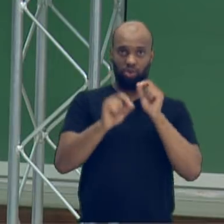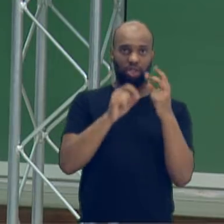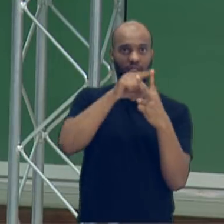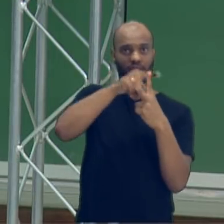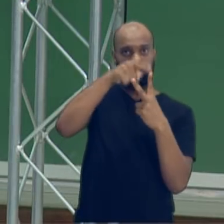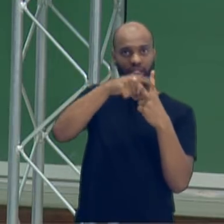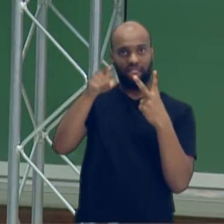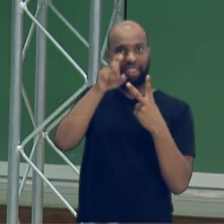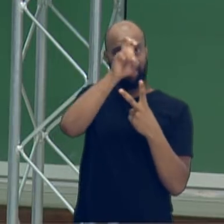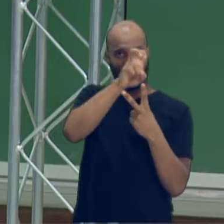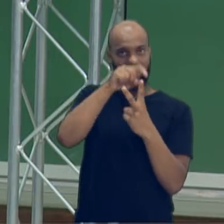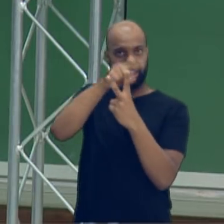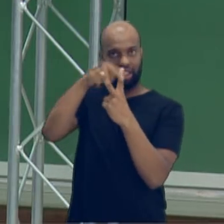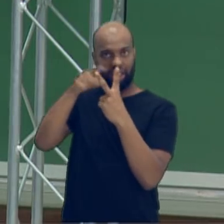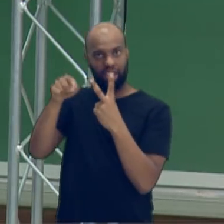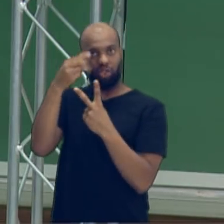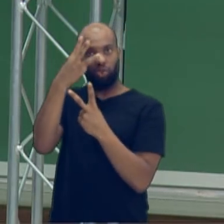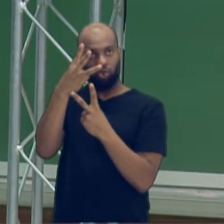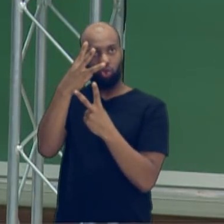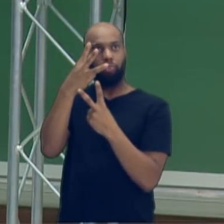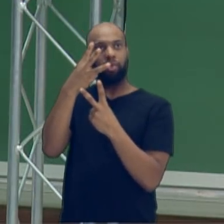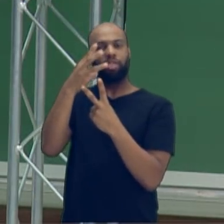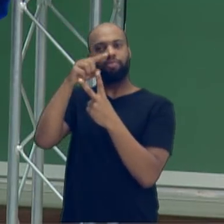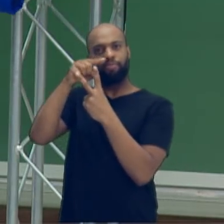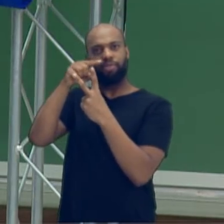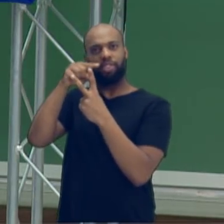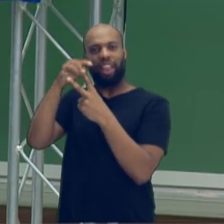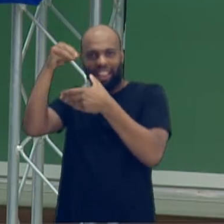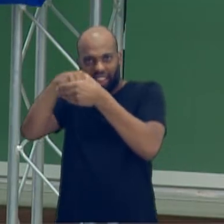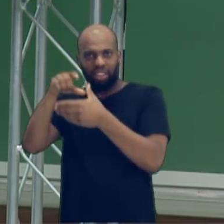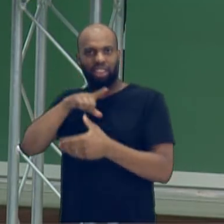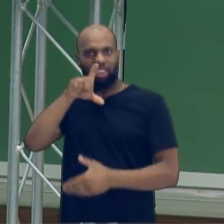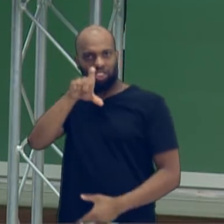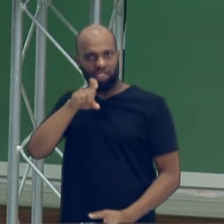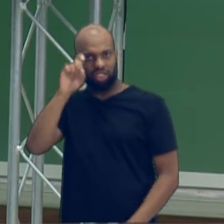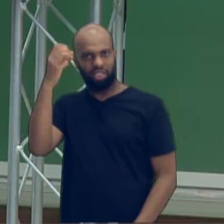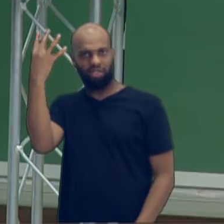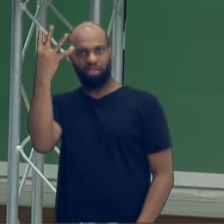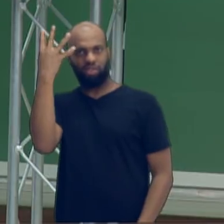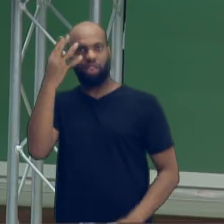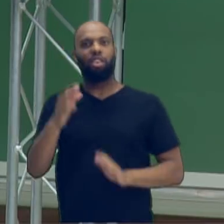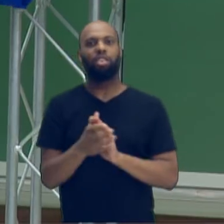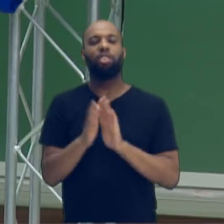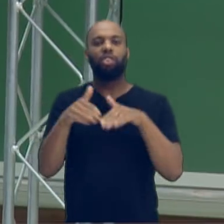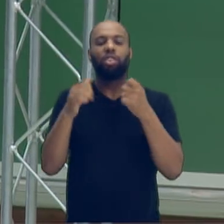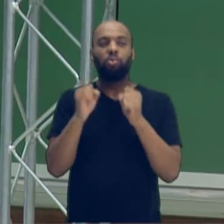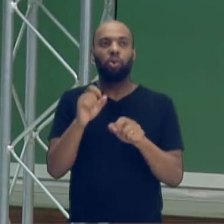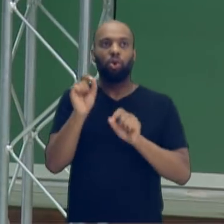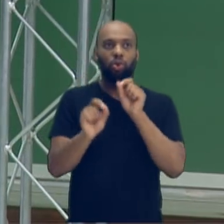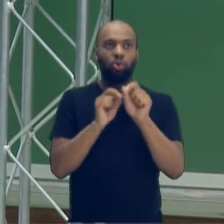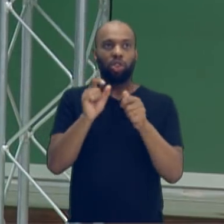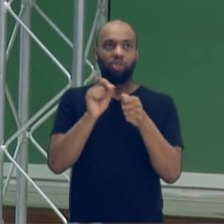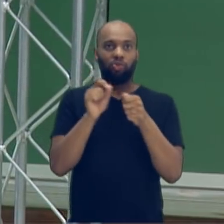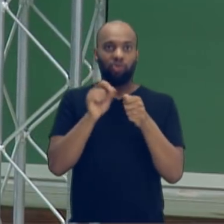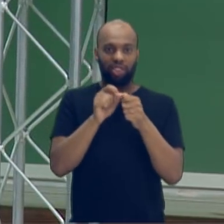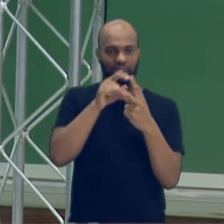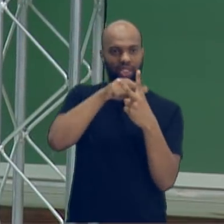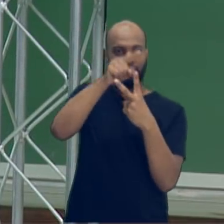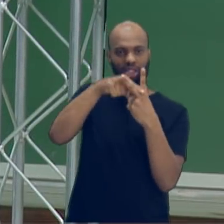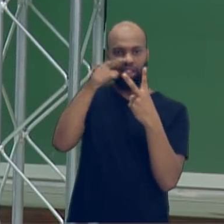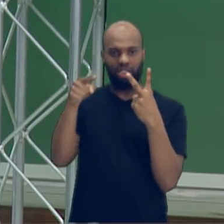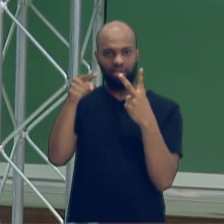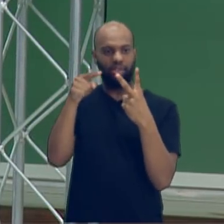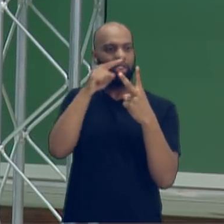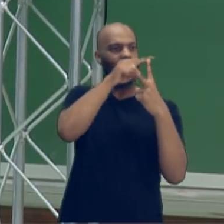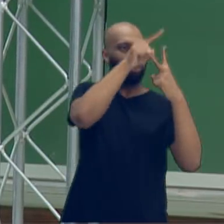elevado à quarta potência. Fazendo a aplicação dessa propriedade, eu posso multiplicar os dois índices, obtendo então 5